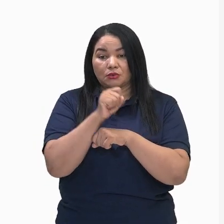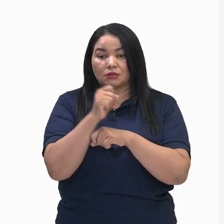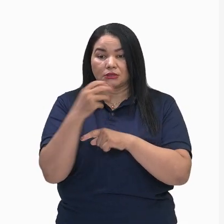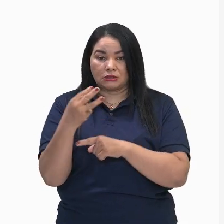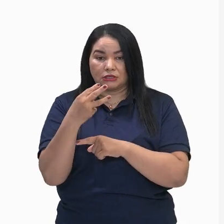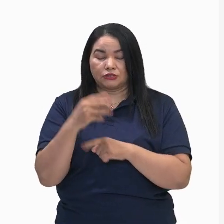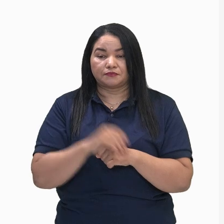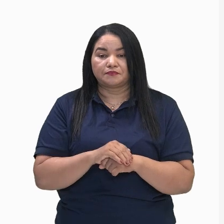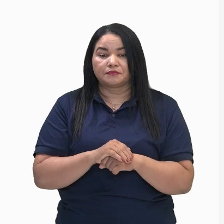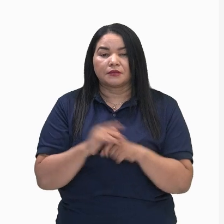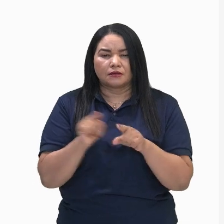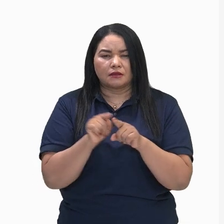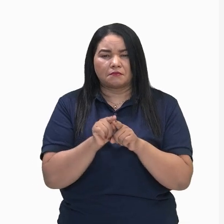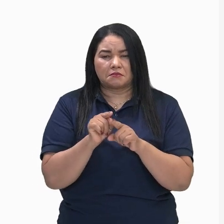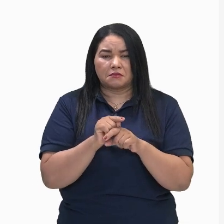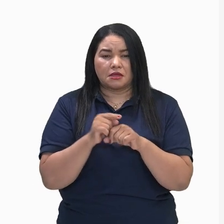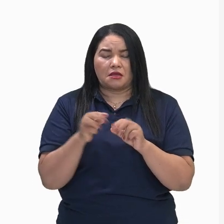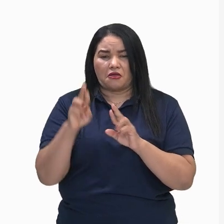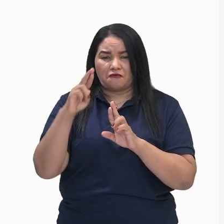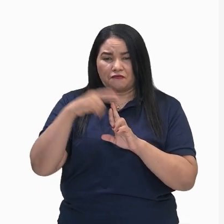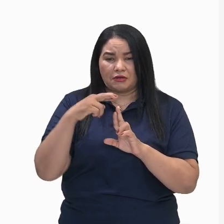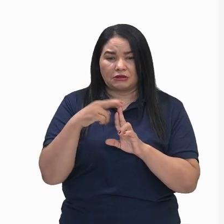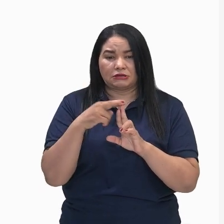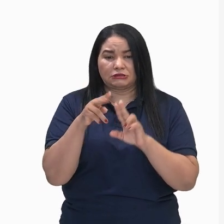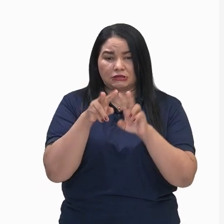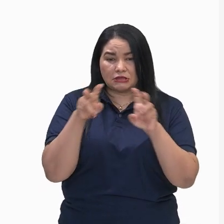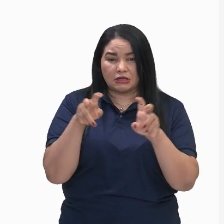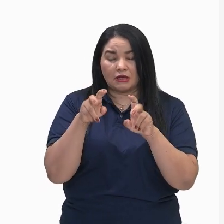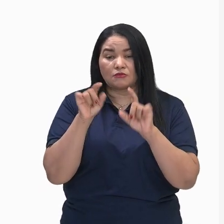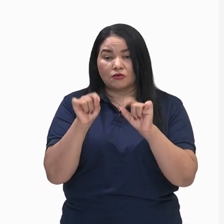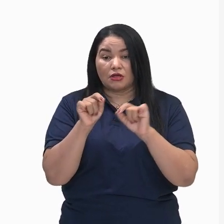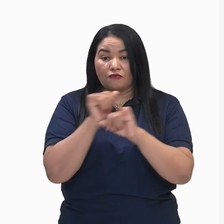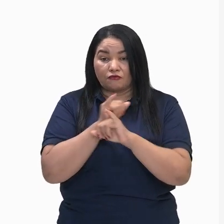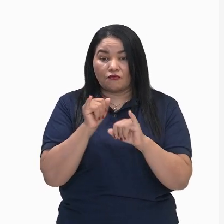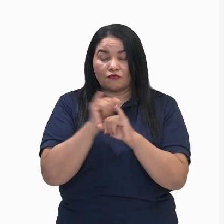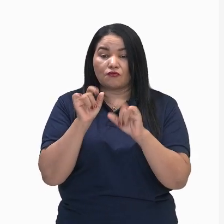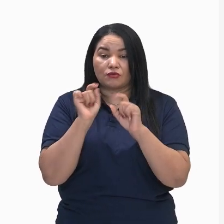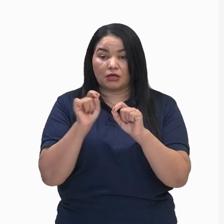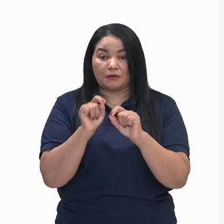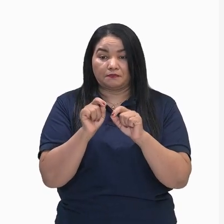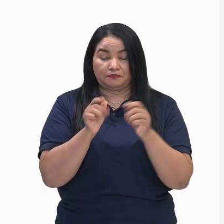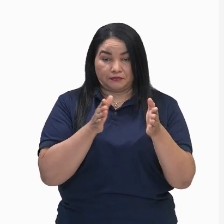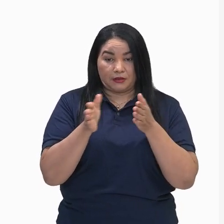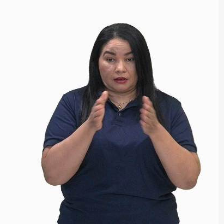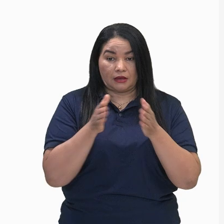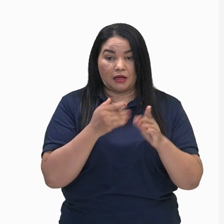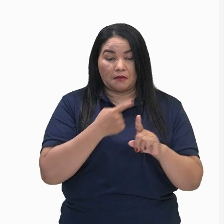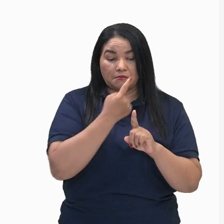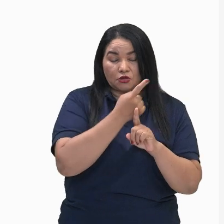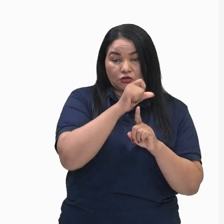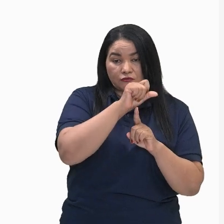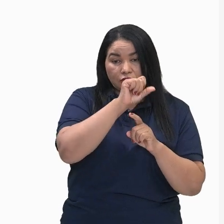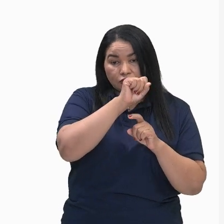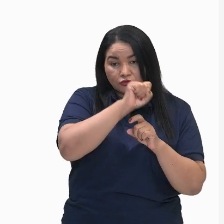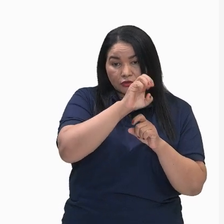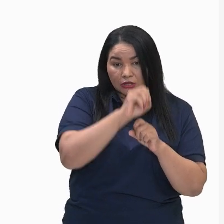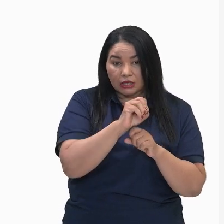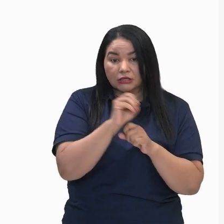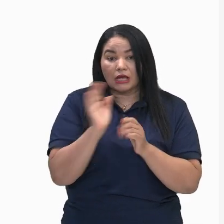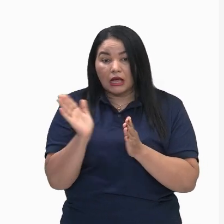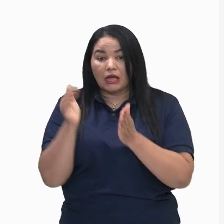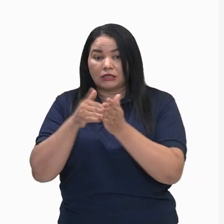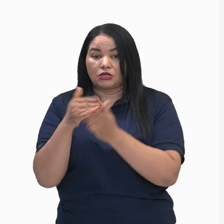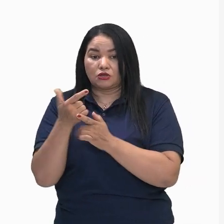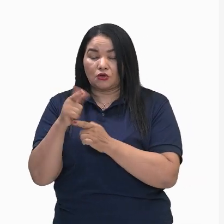uma referência sobre o tema, divulgou que entre 1980 e